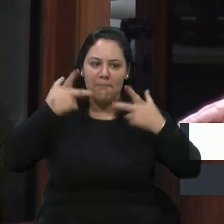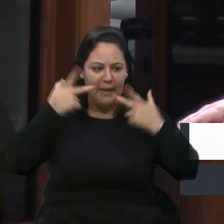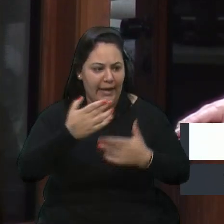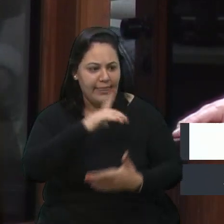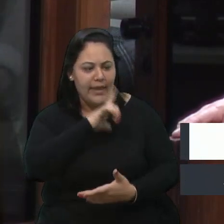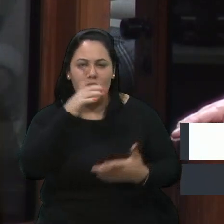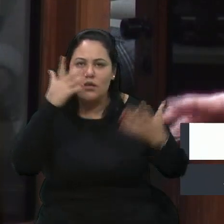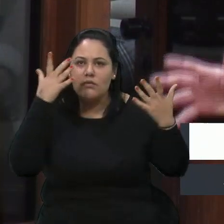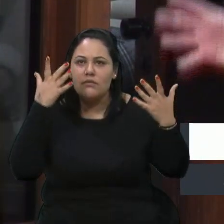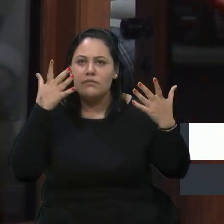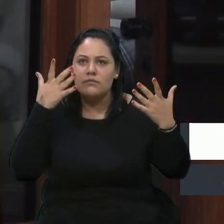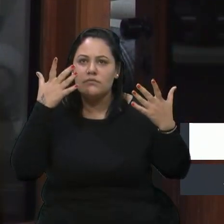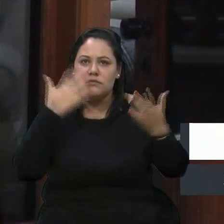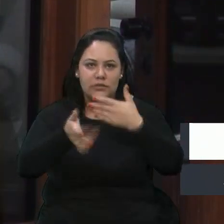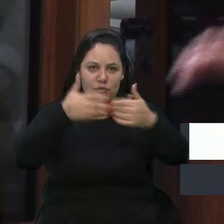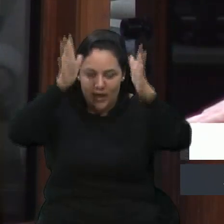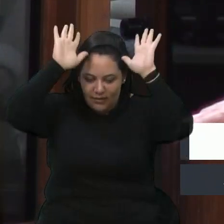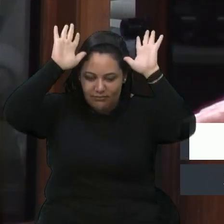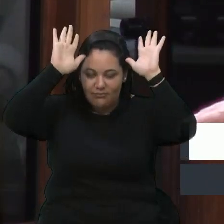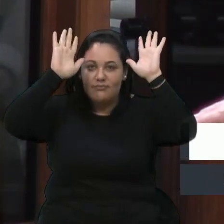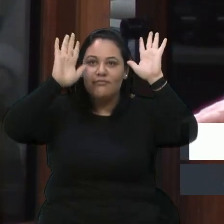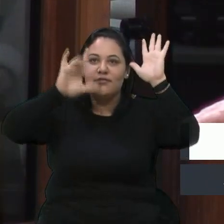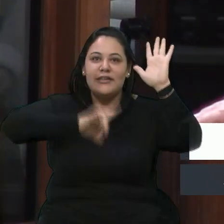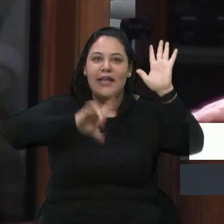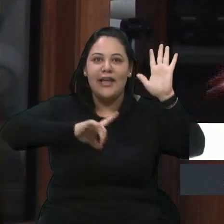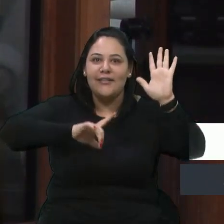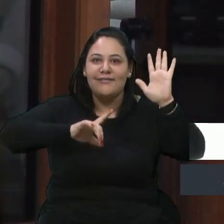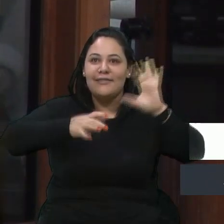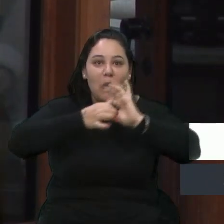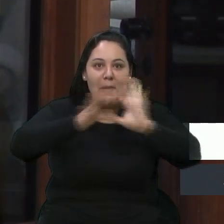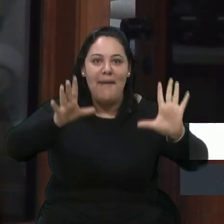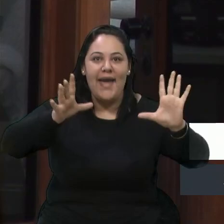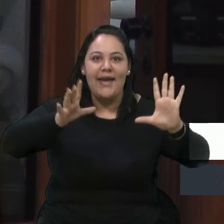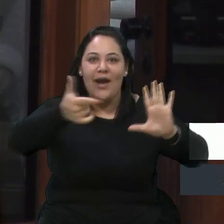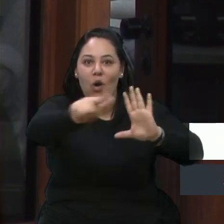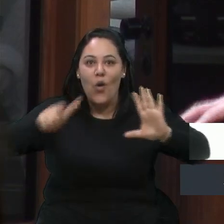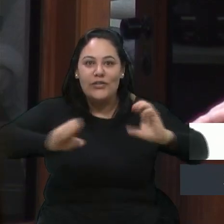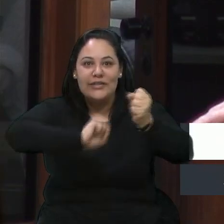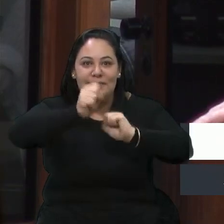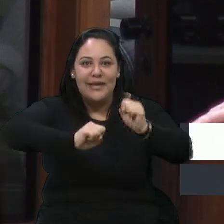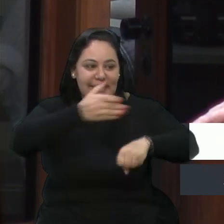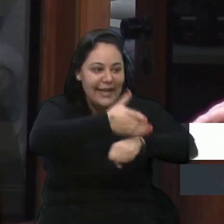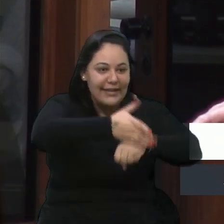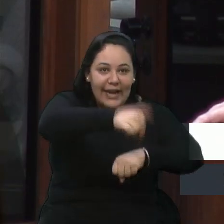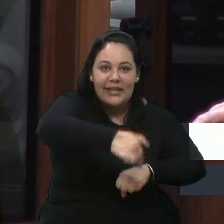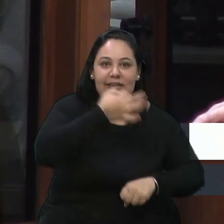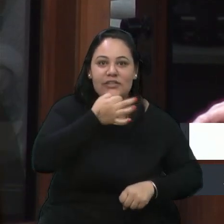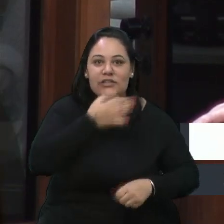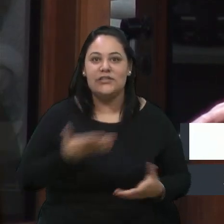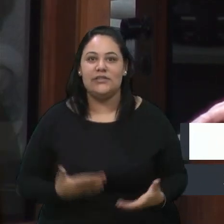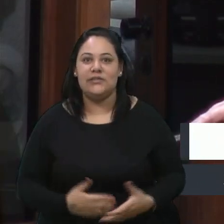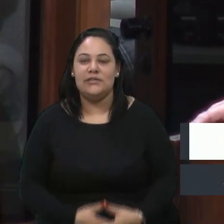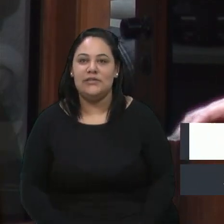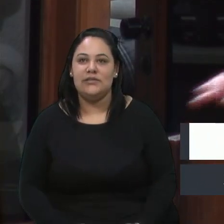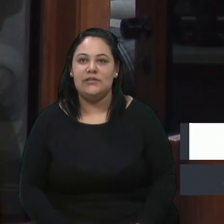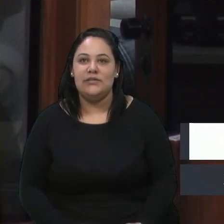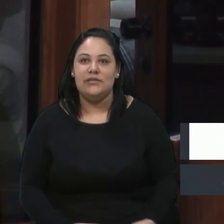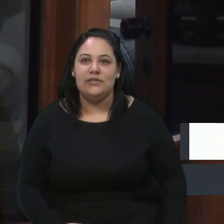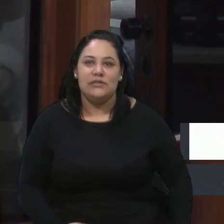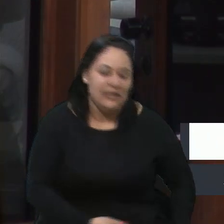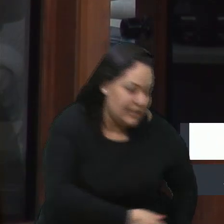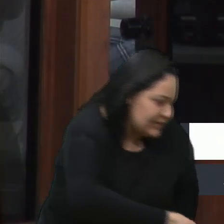tem sei lá o que tem ali que não libera, não conseguimos. Sua parte, vereador